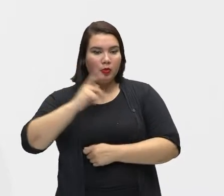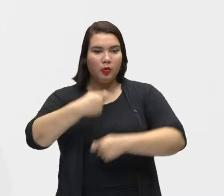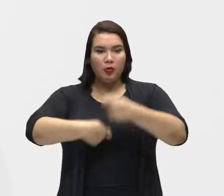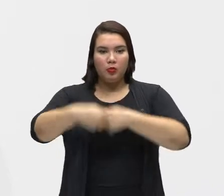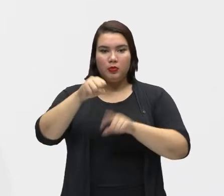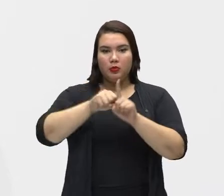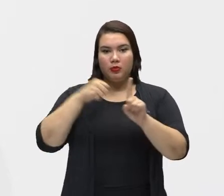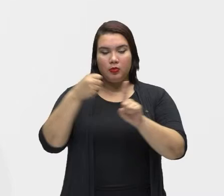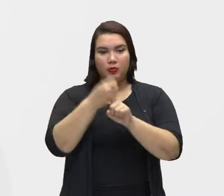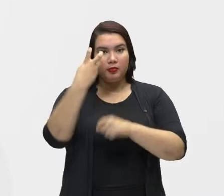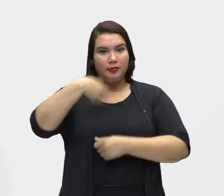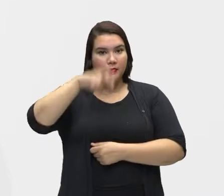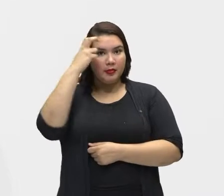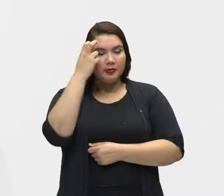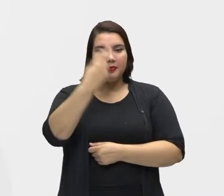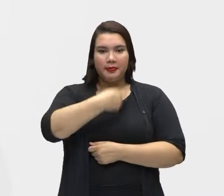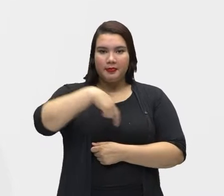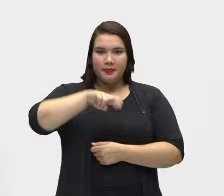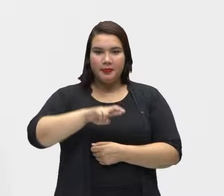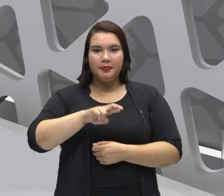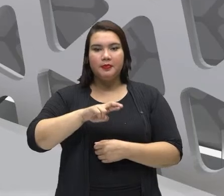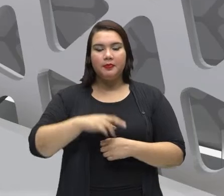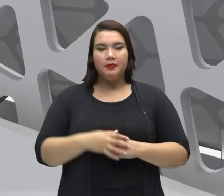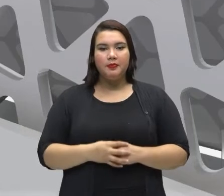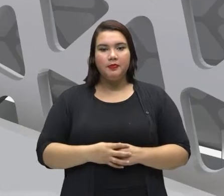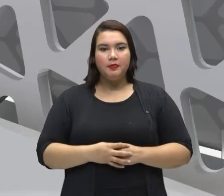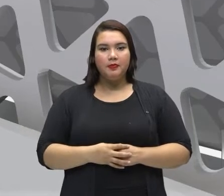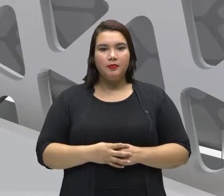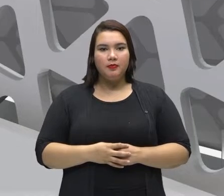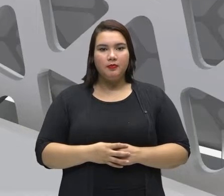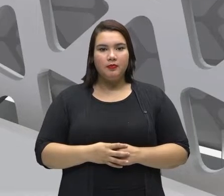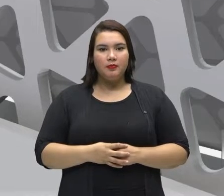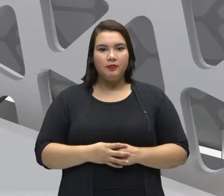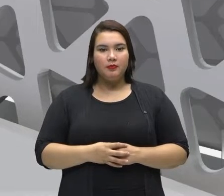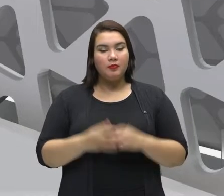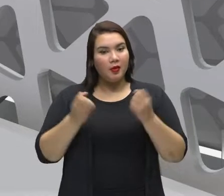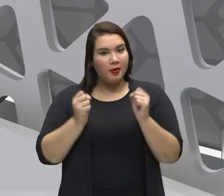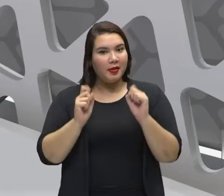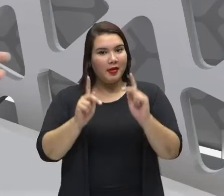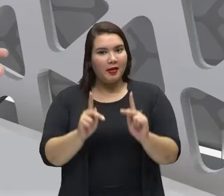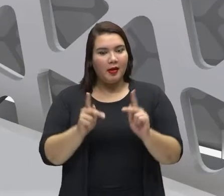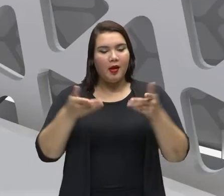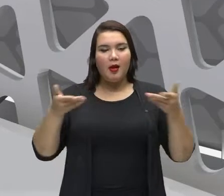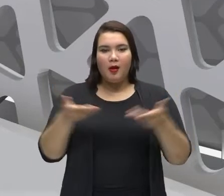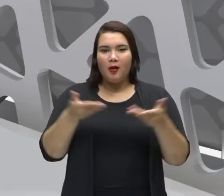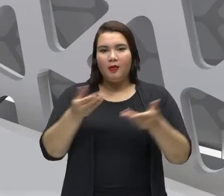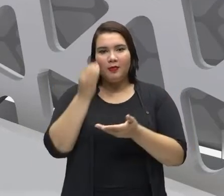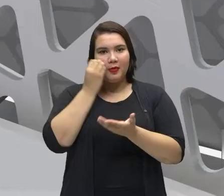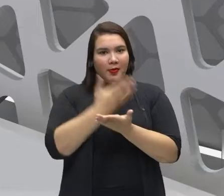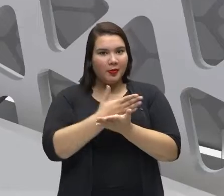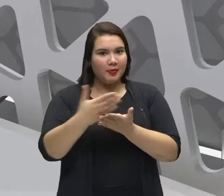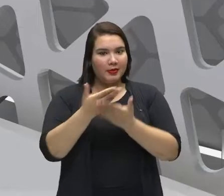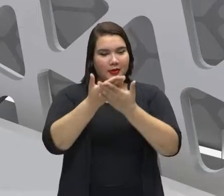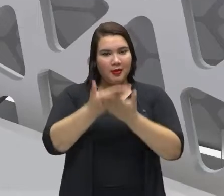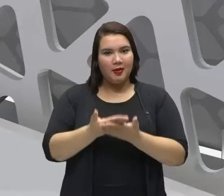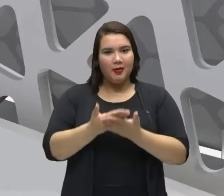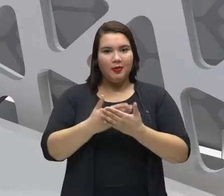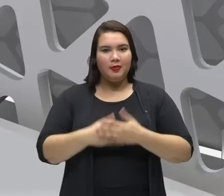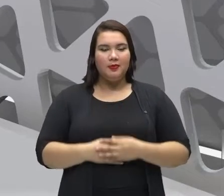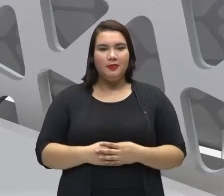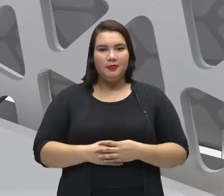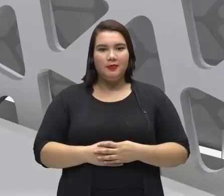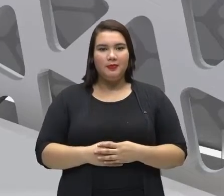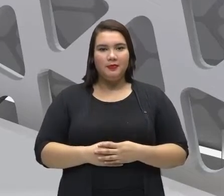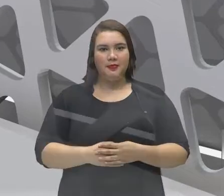econômica, social, cultural e religiosa. Então, pessoal, sem mais, vamos lá dar uma olhada na nossa aula